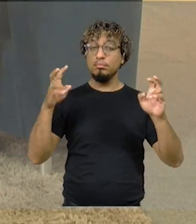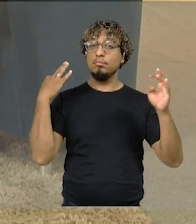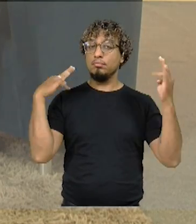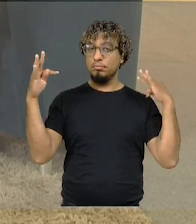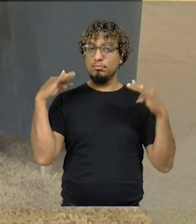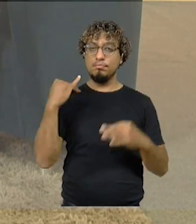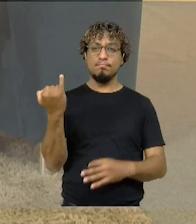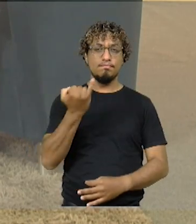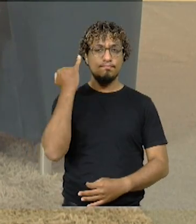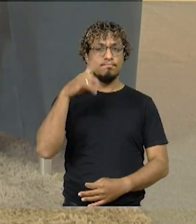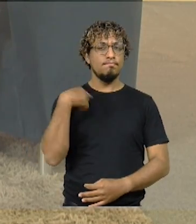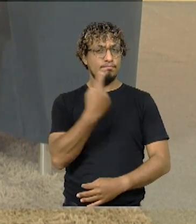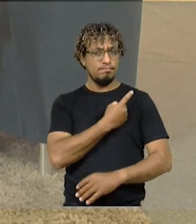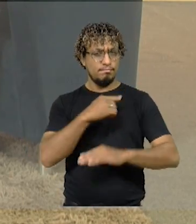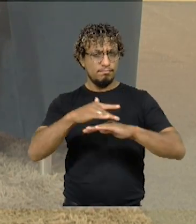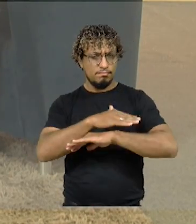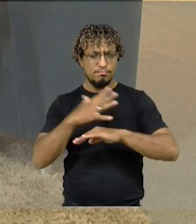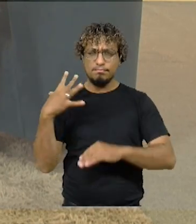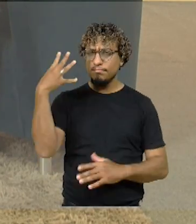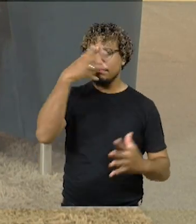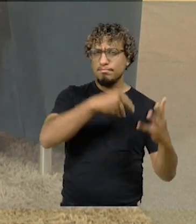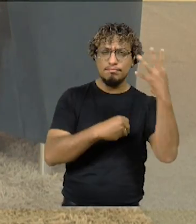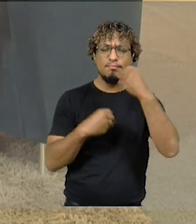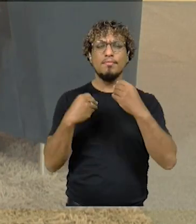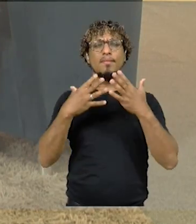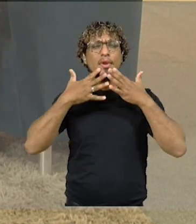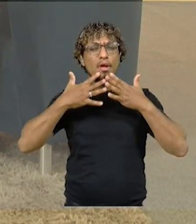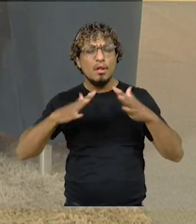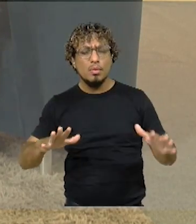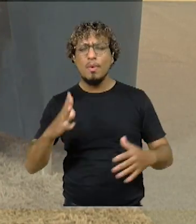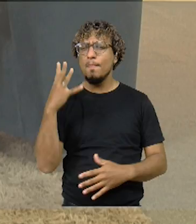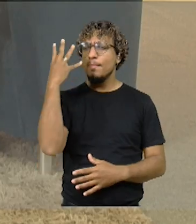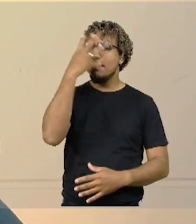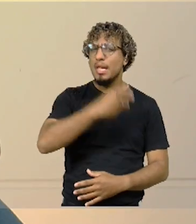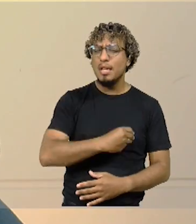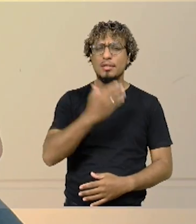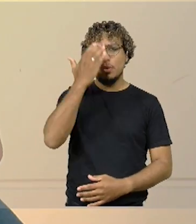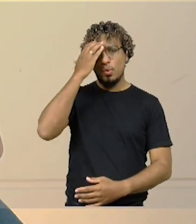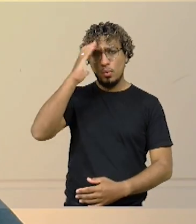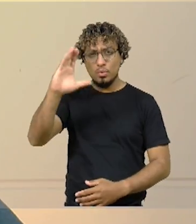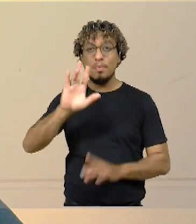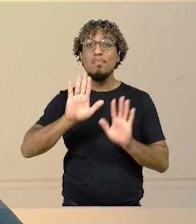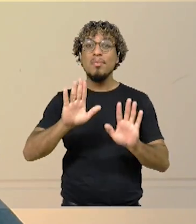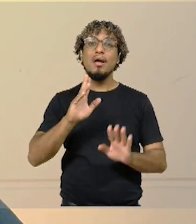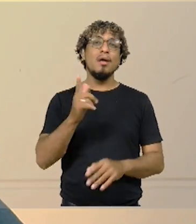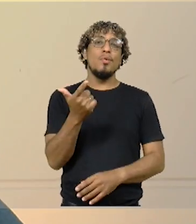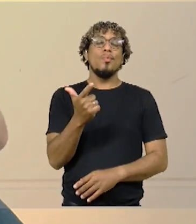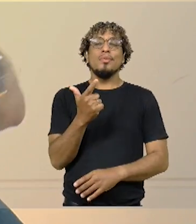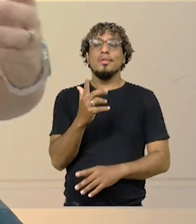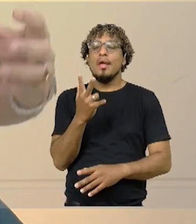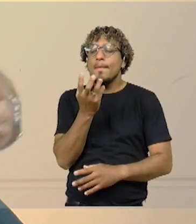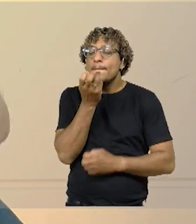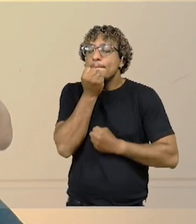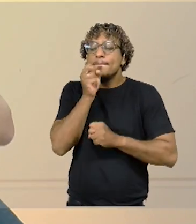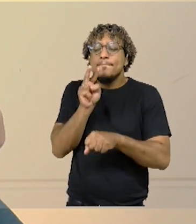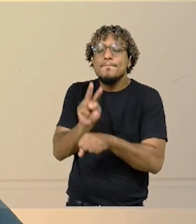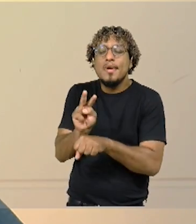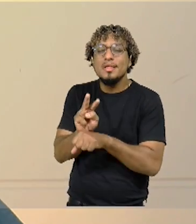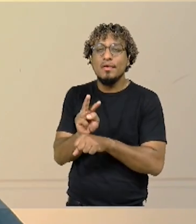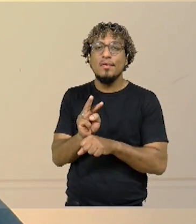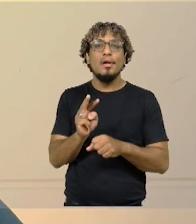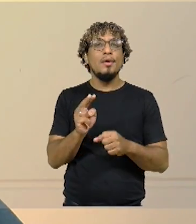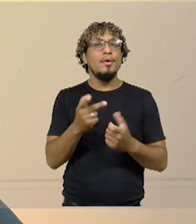né, porque transformou em zona urbana, e você tem, né, importantes instrumentos ali, você tem os rios,